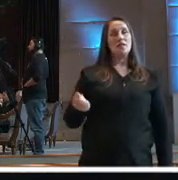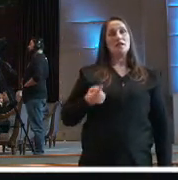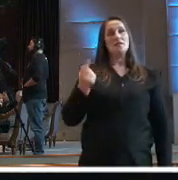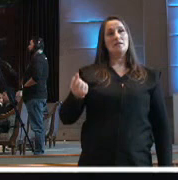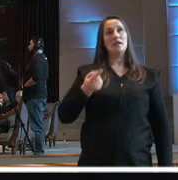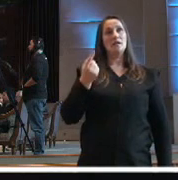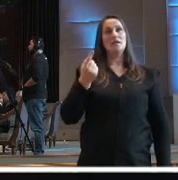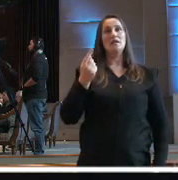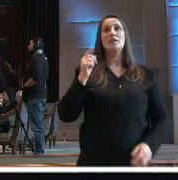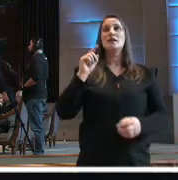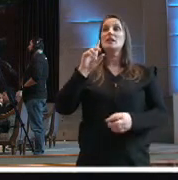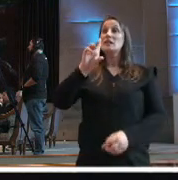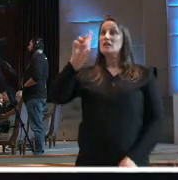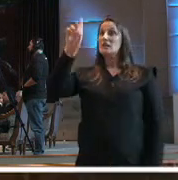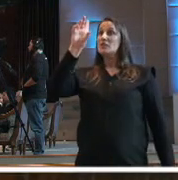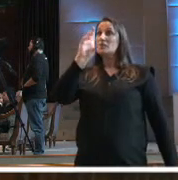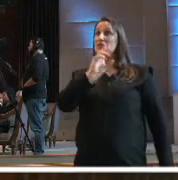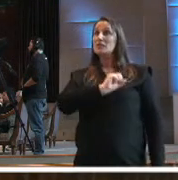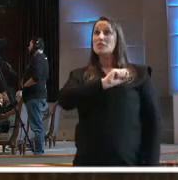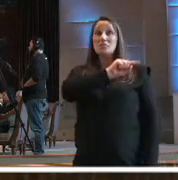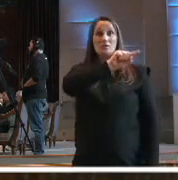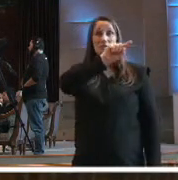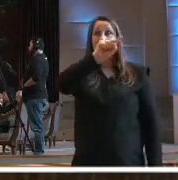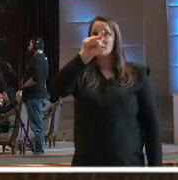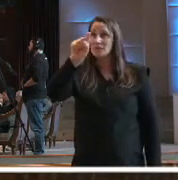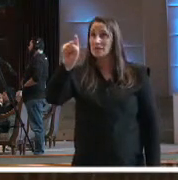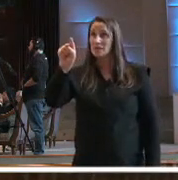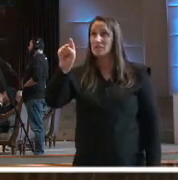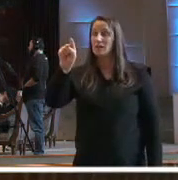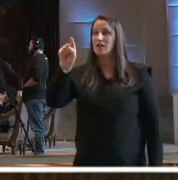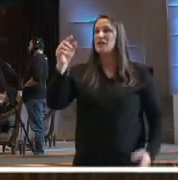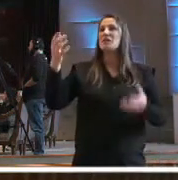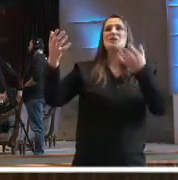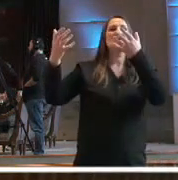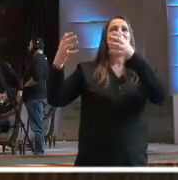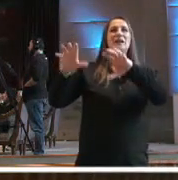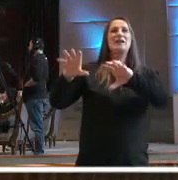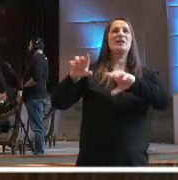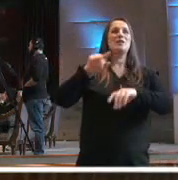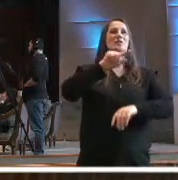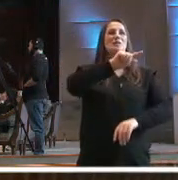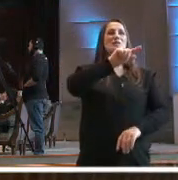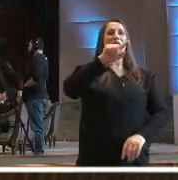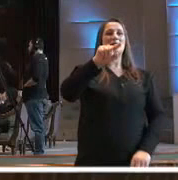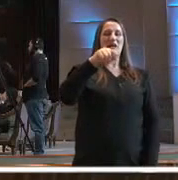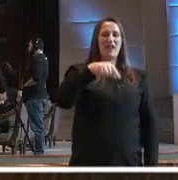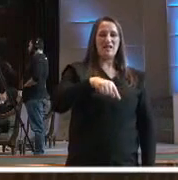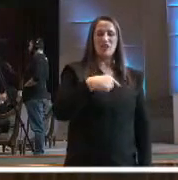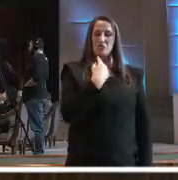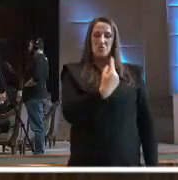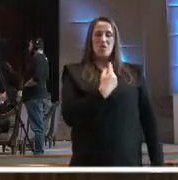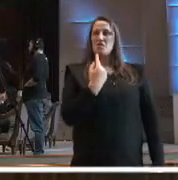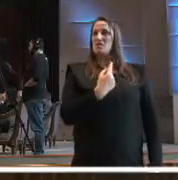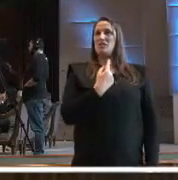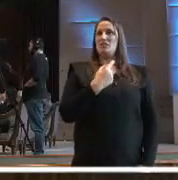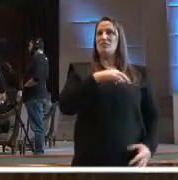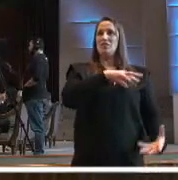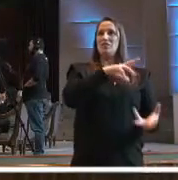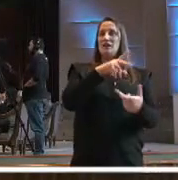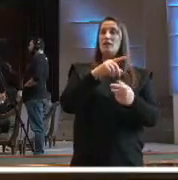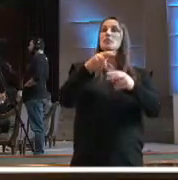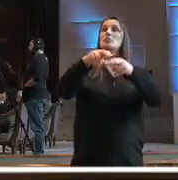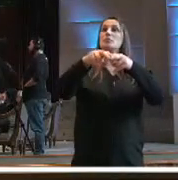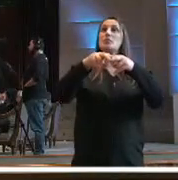Ele ama tanto você, que Ele não queria que você ficasse órfão nessa terra. Por isso Ele derramou o Espírito